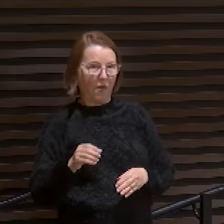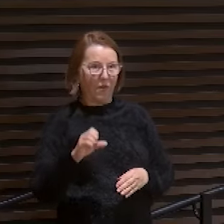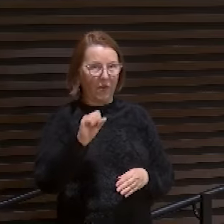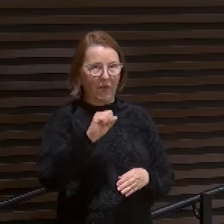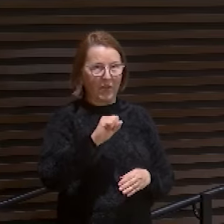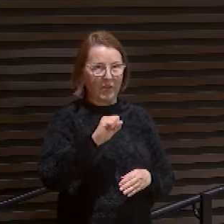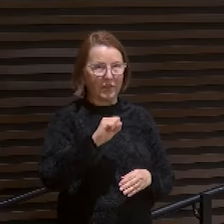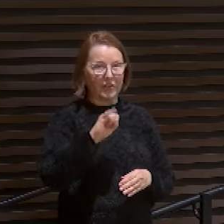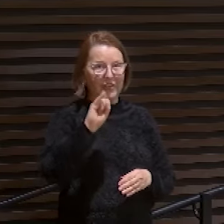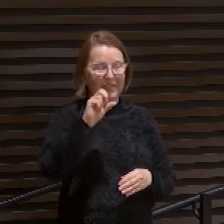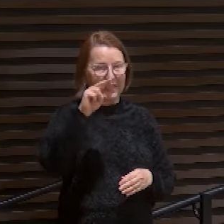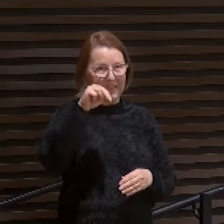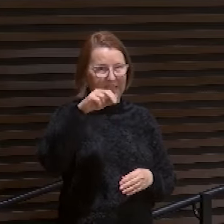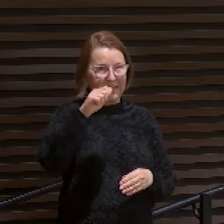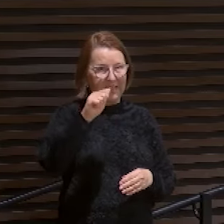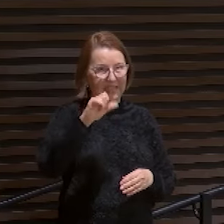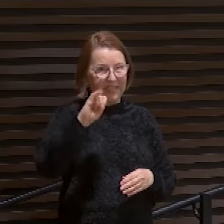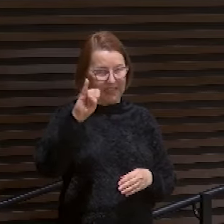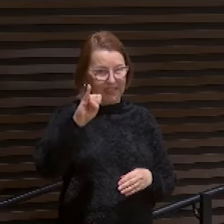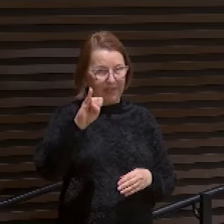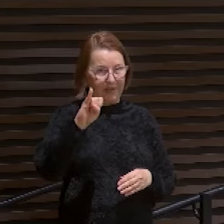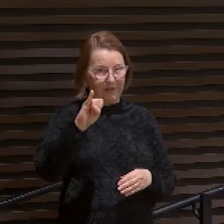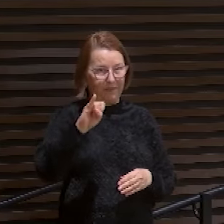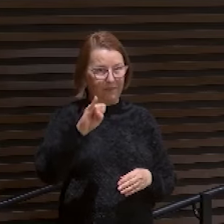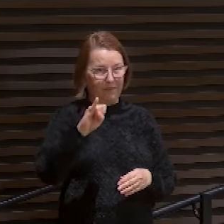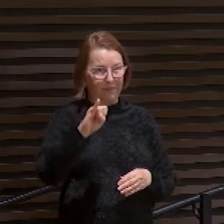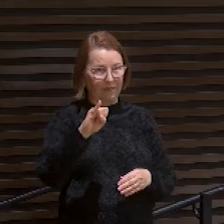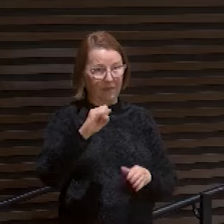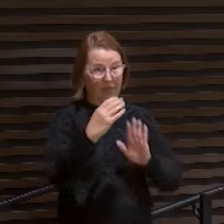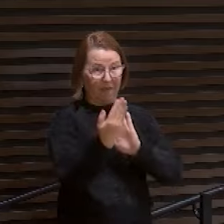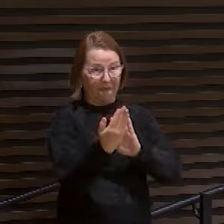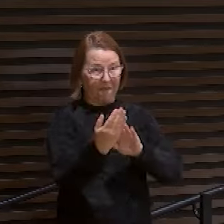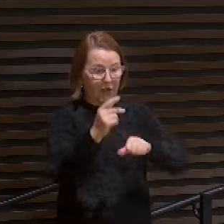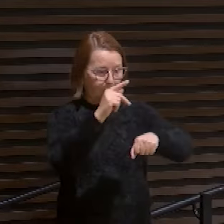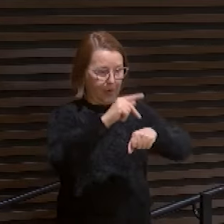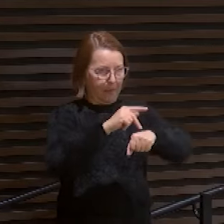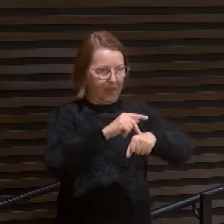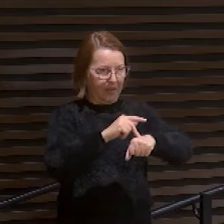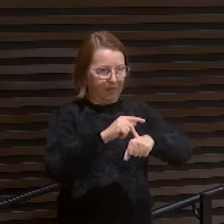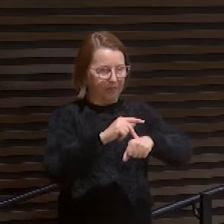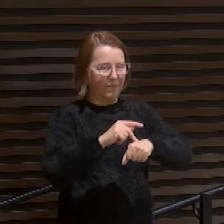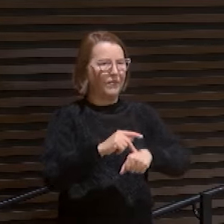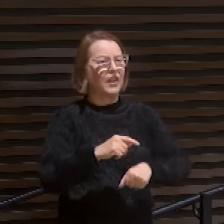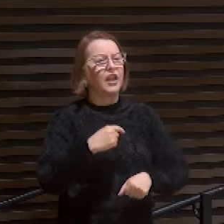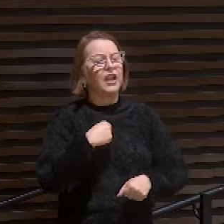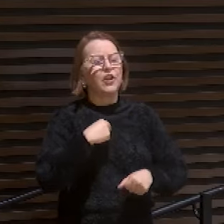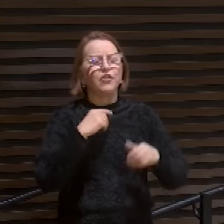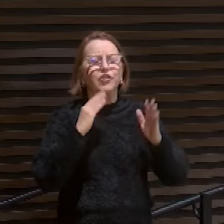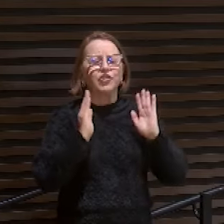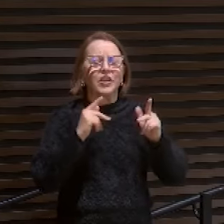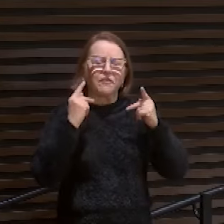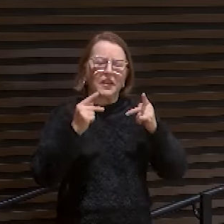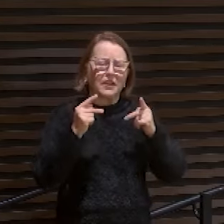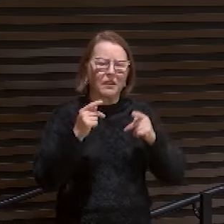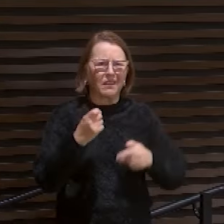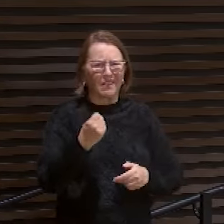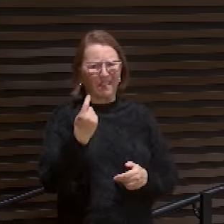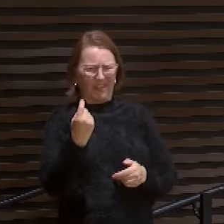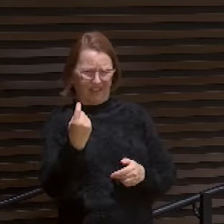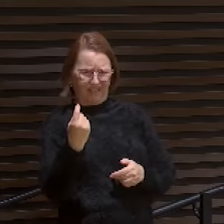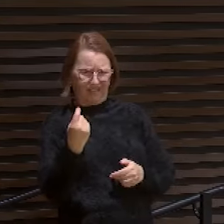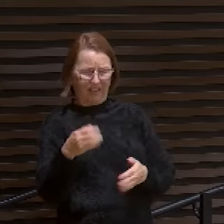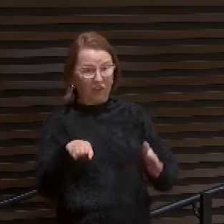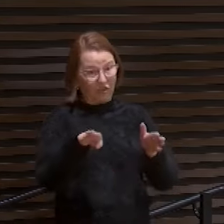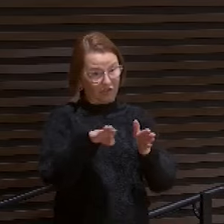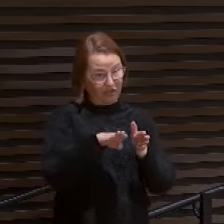pedra. Eu já disse para vocês aqui que é a coisa mais estranha você chegar em Horebe